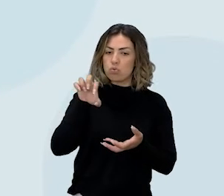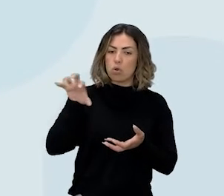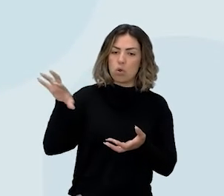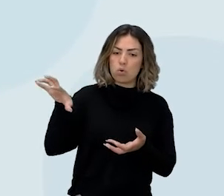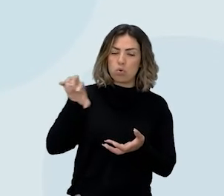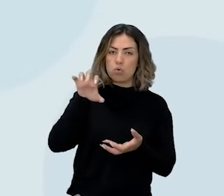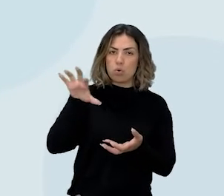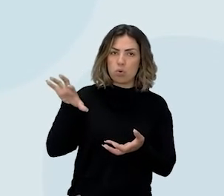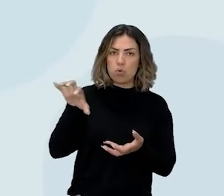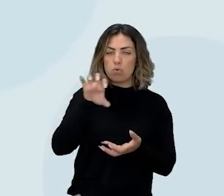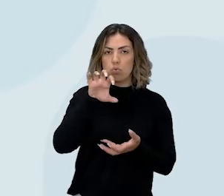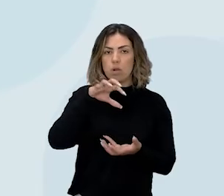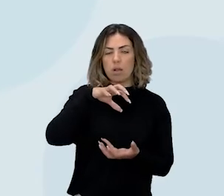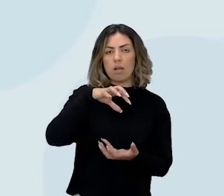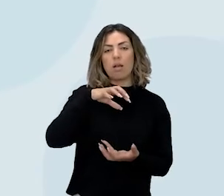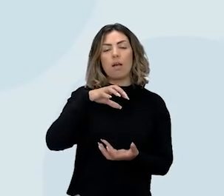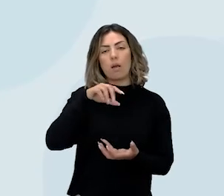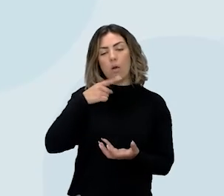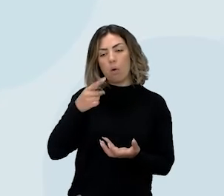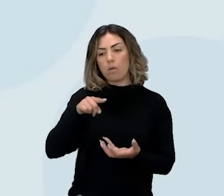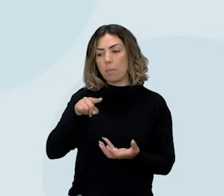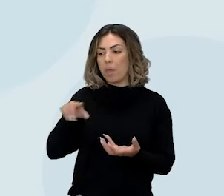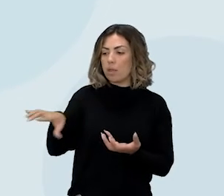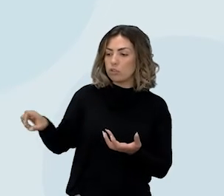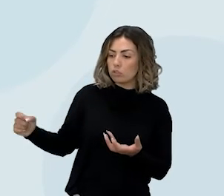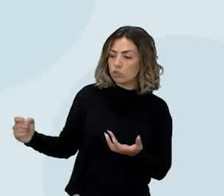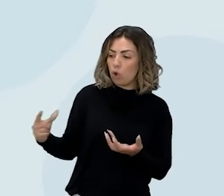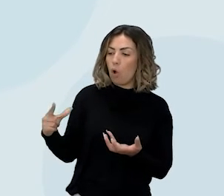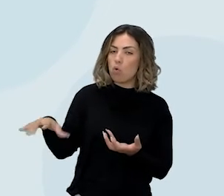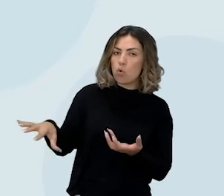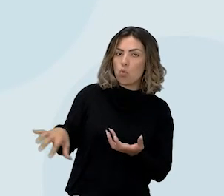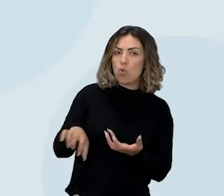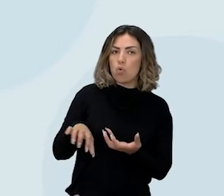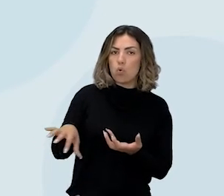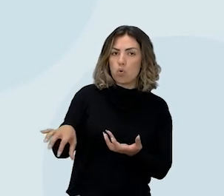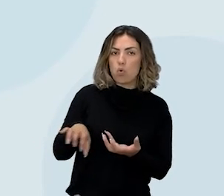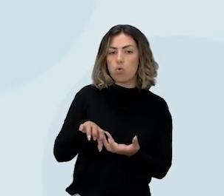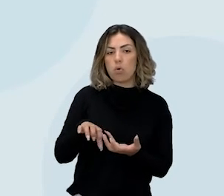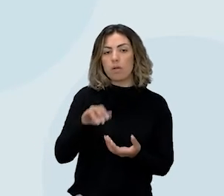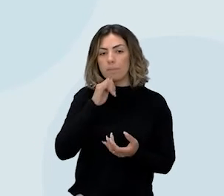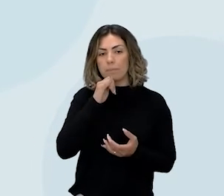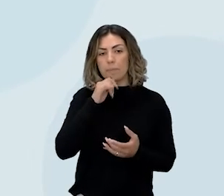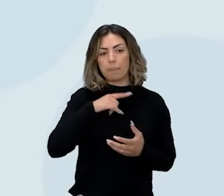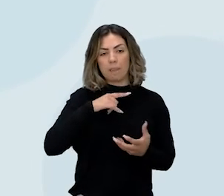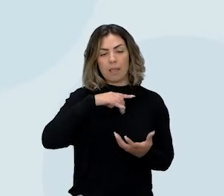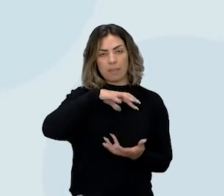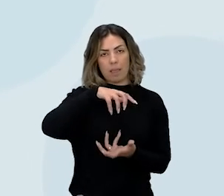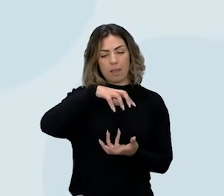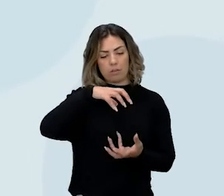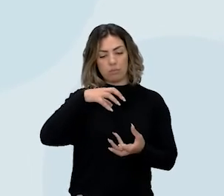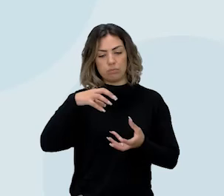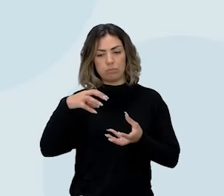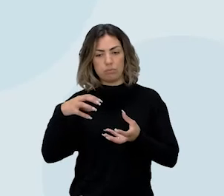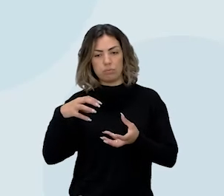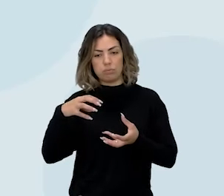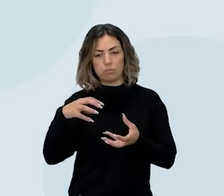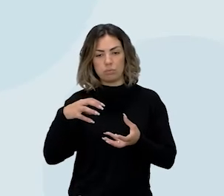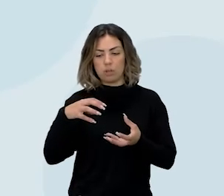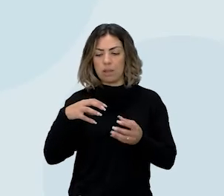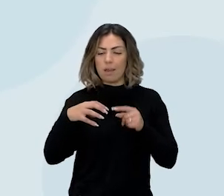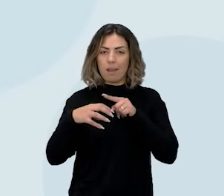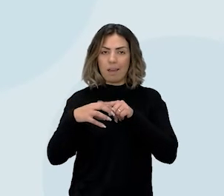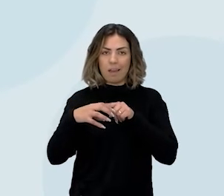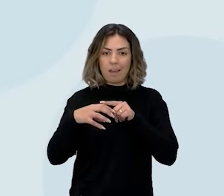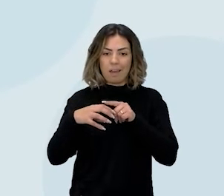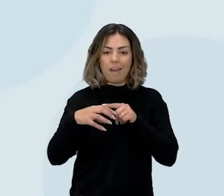incide, formando 90 graus, se o Sol está aqui, né, aqui está o planeta Terra meio inclinado, se este aqui, né,